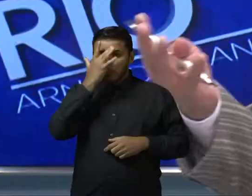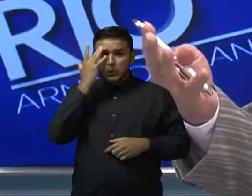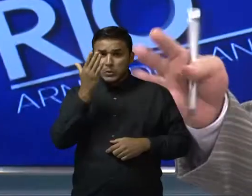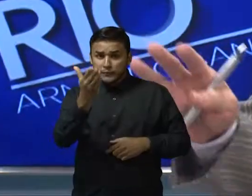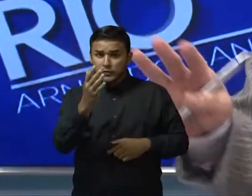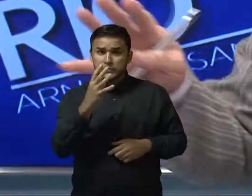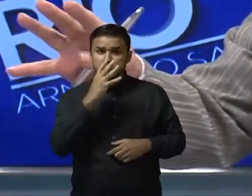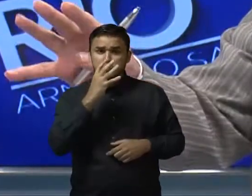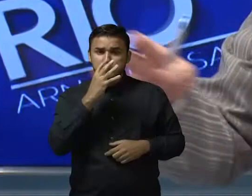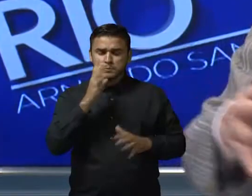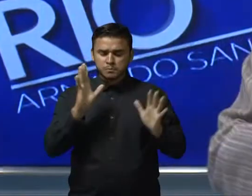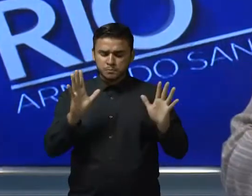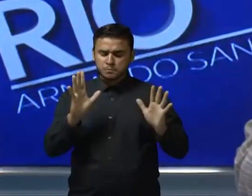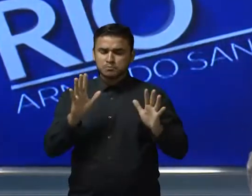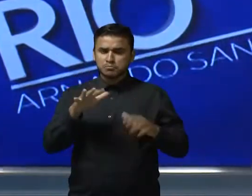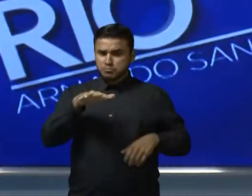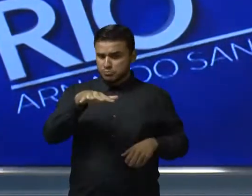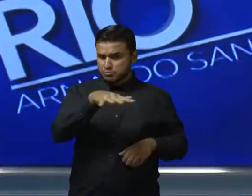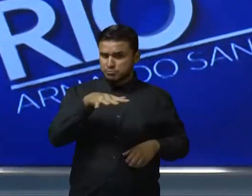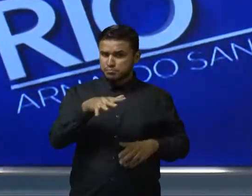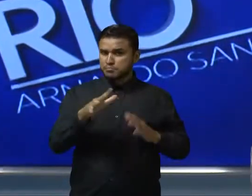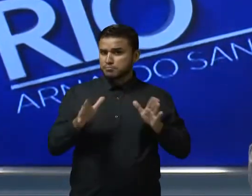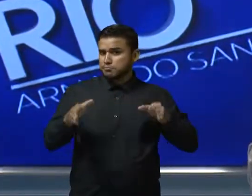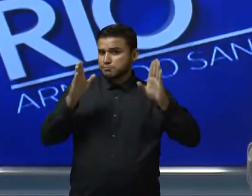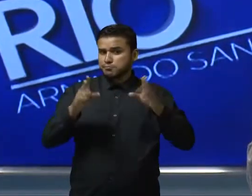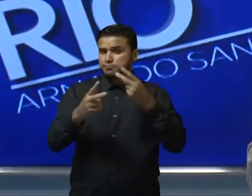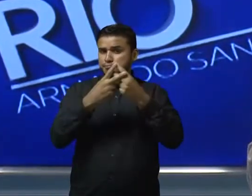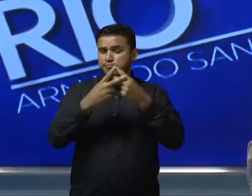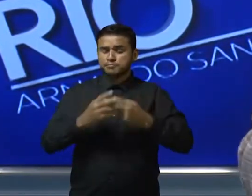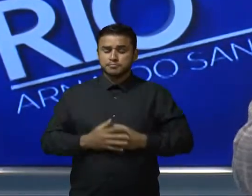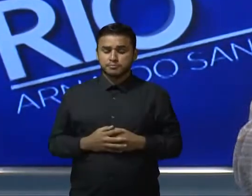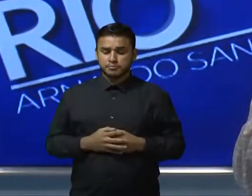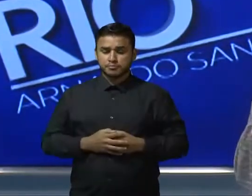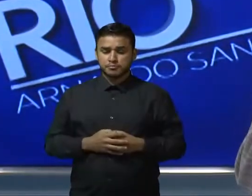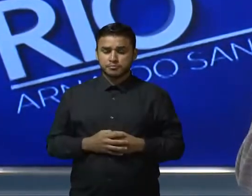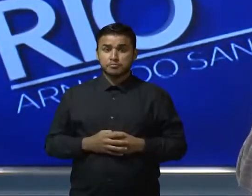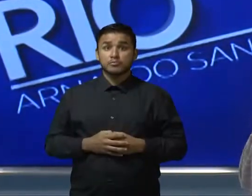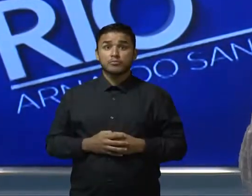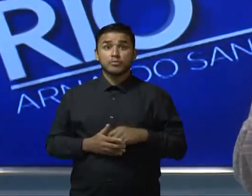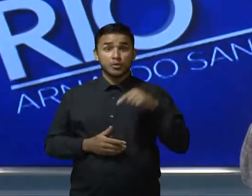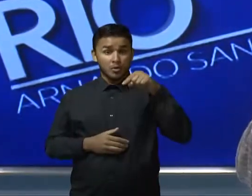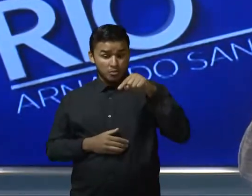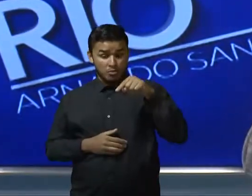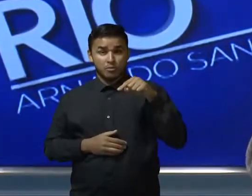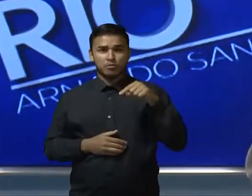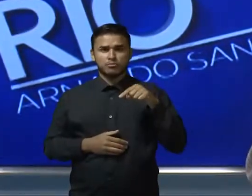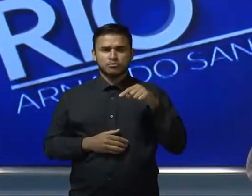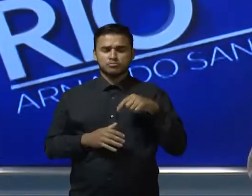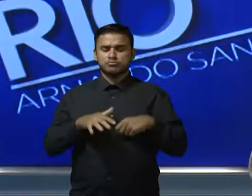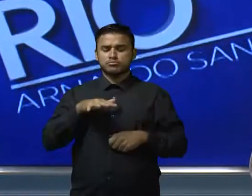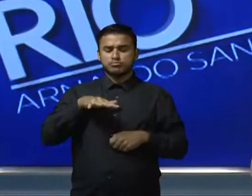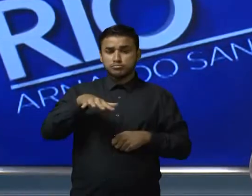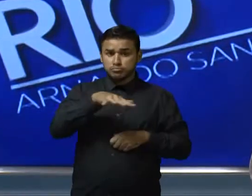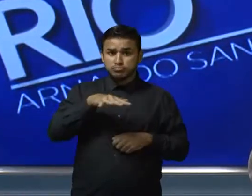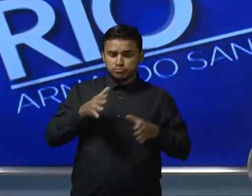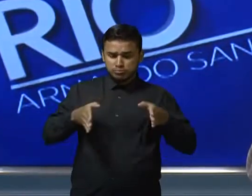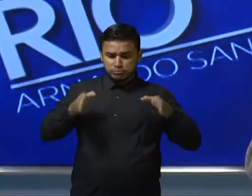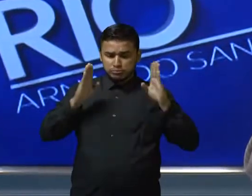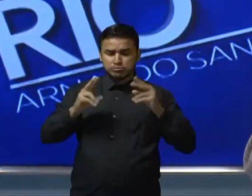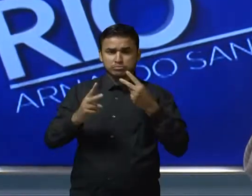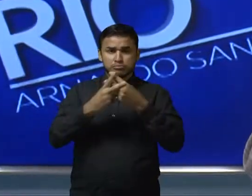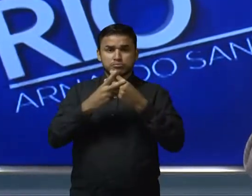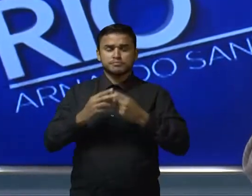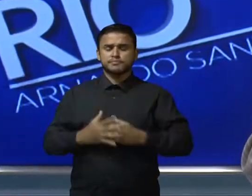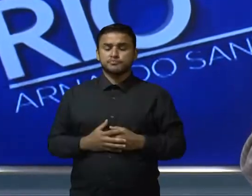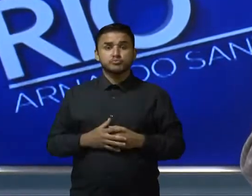quão sensível é o sistema carcerário. É das prisões, é do interior das prisões